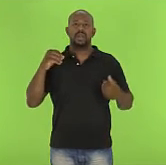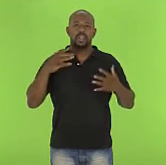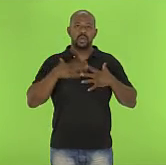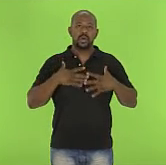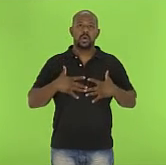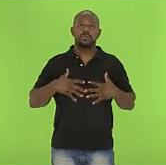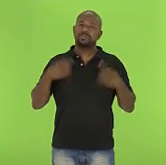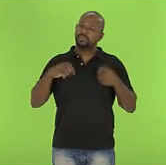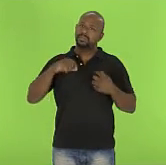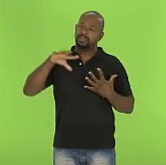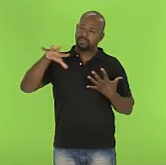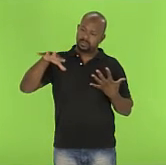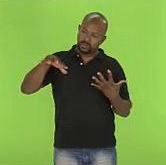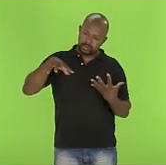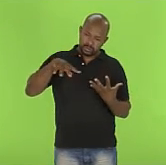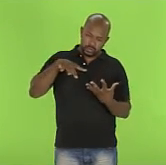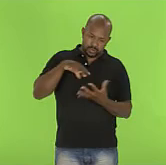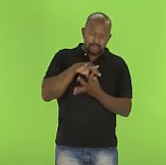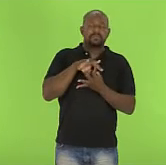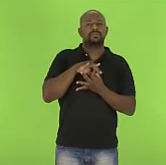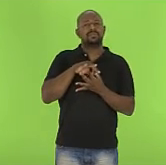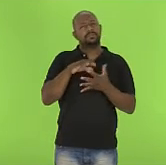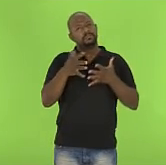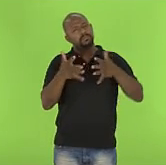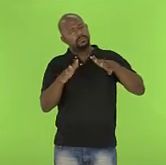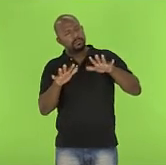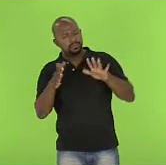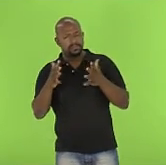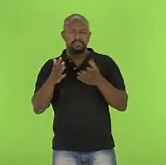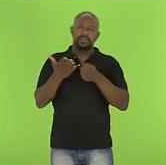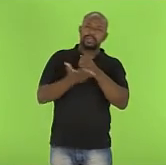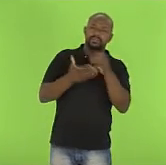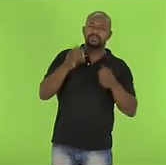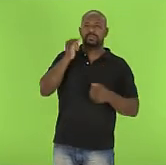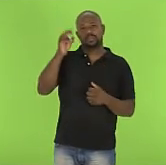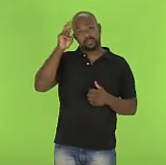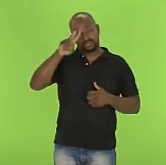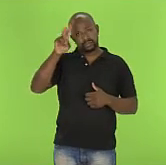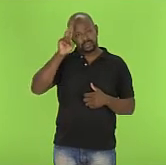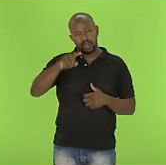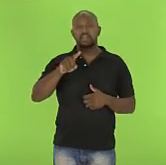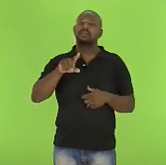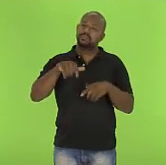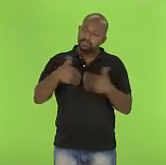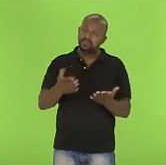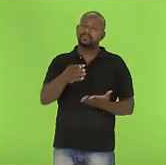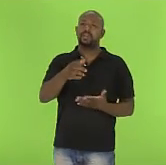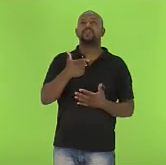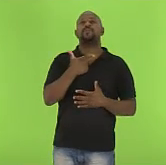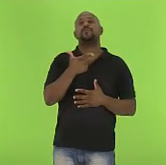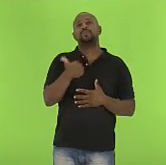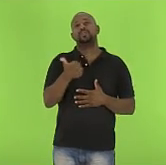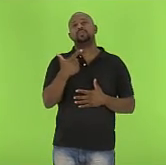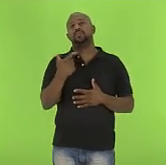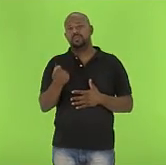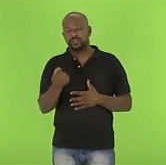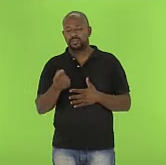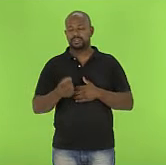corpo precisam se reconectar. Basicamente, essa é a nossa história. Daí vem o